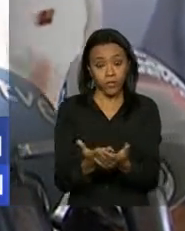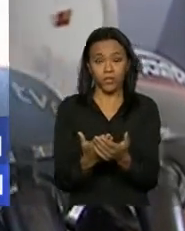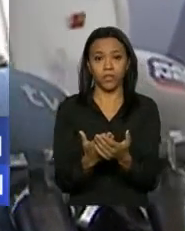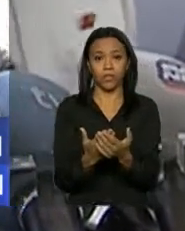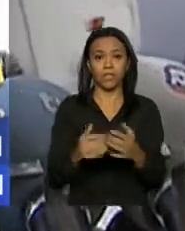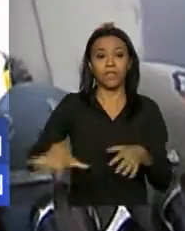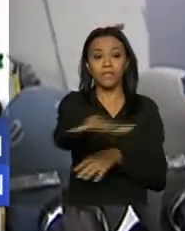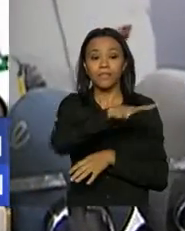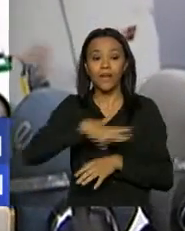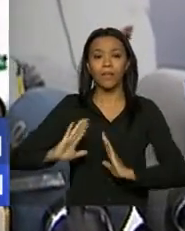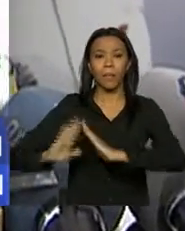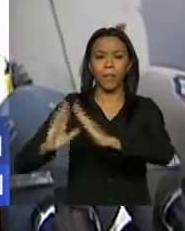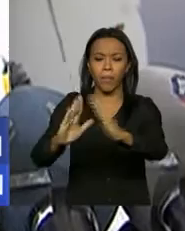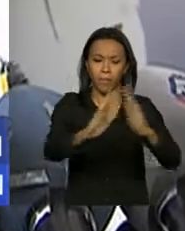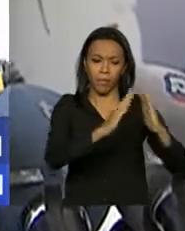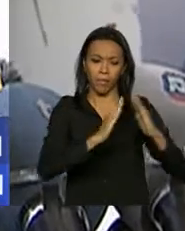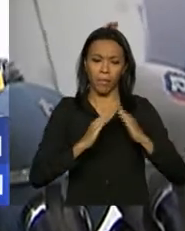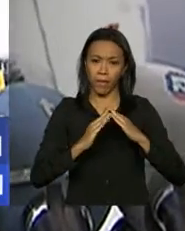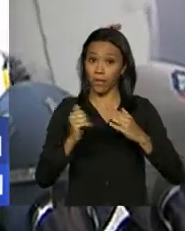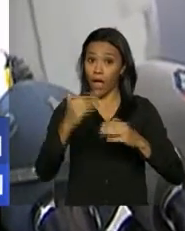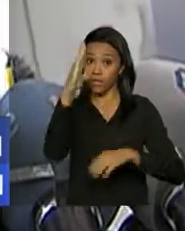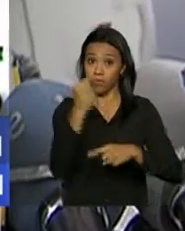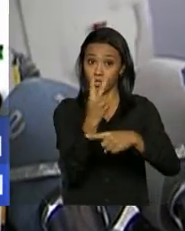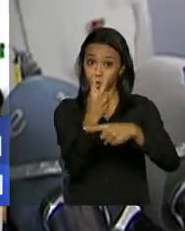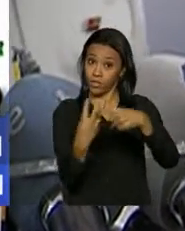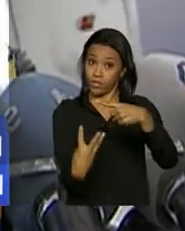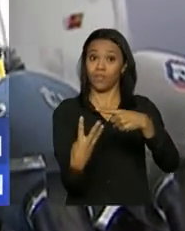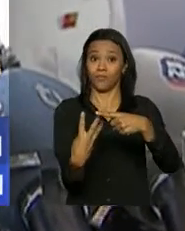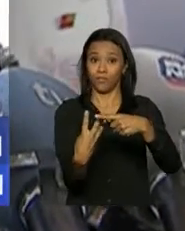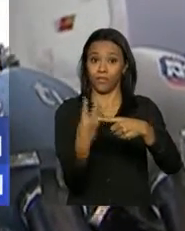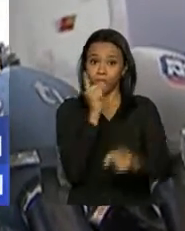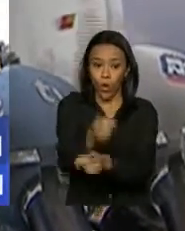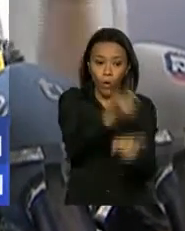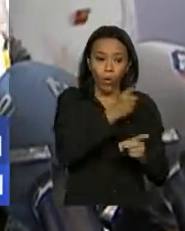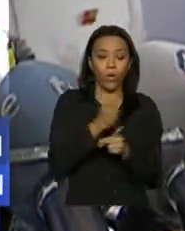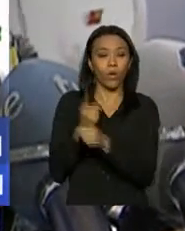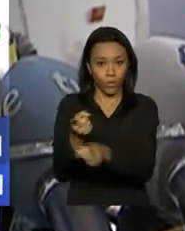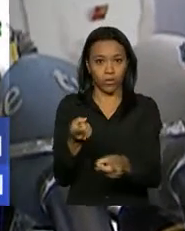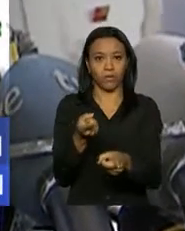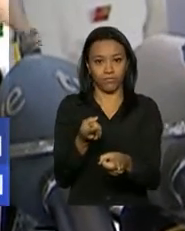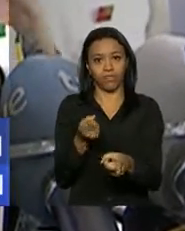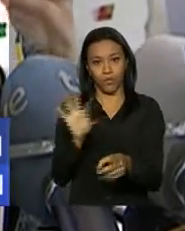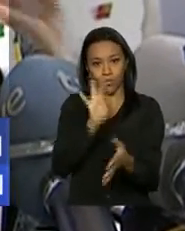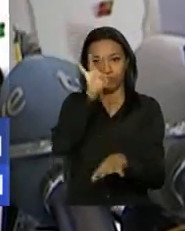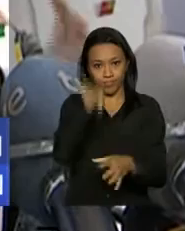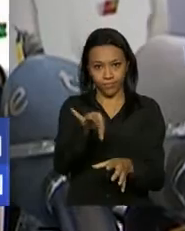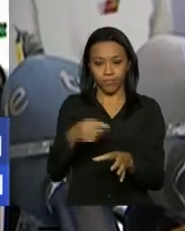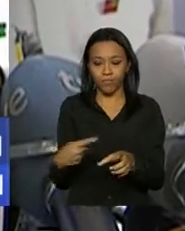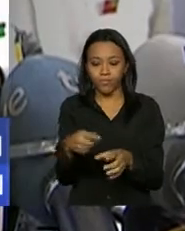altamente urbanizadas está acima de 2/3 dos criadouros. Por isso, nós precisamos